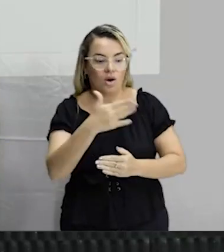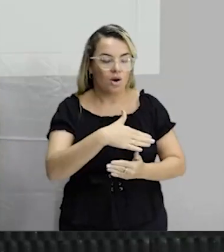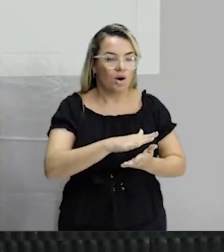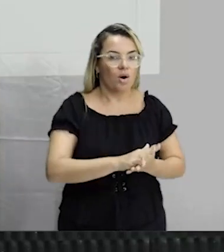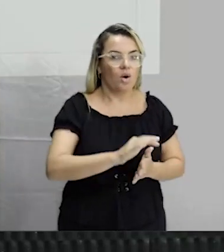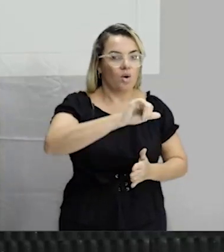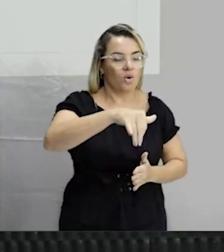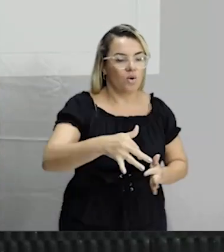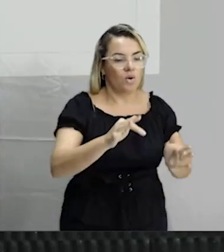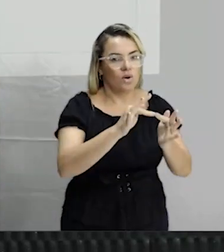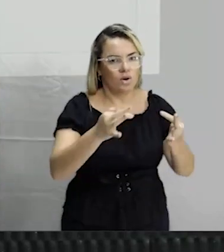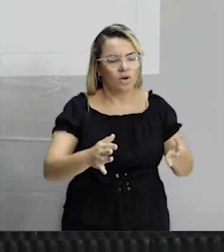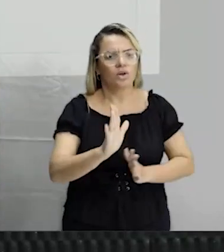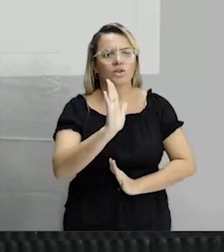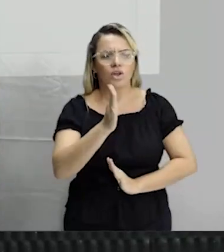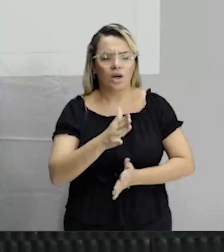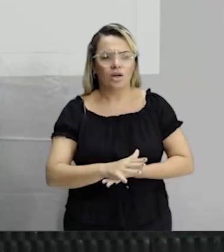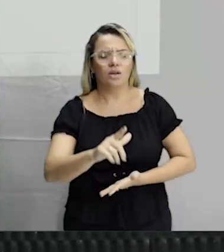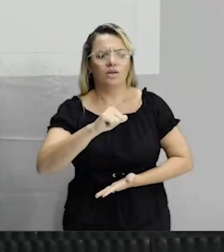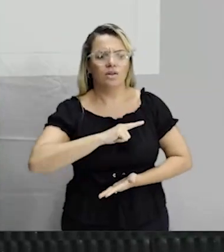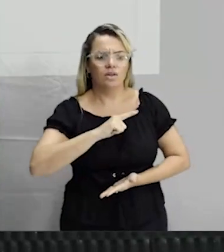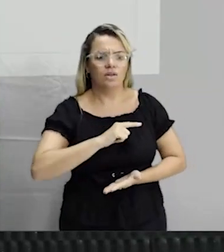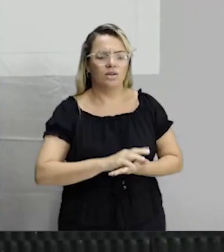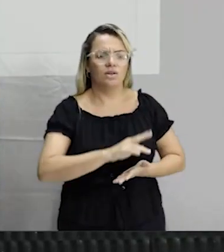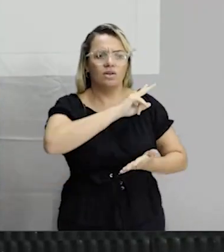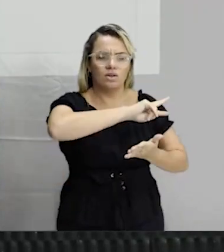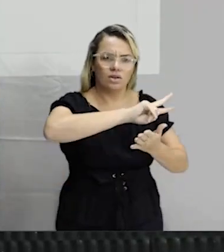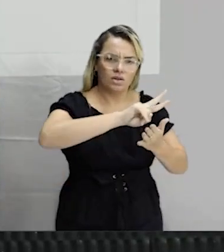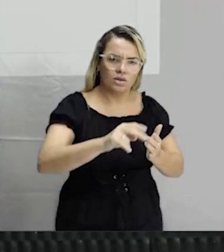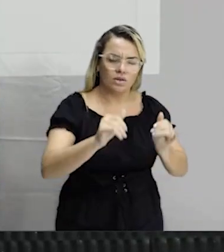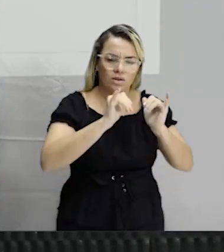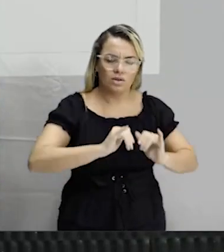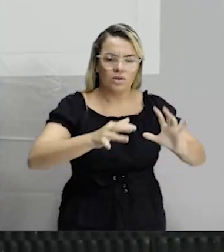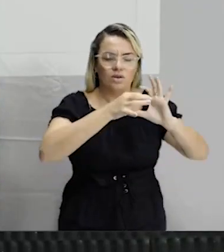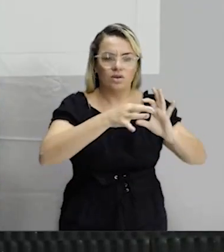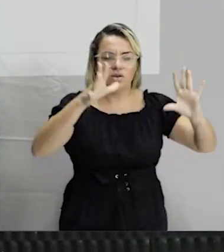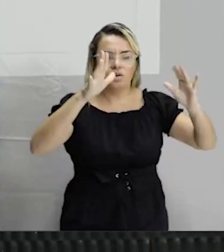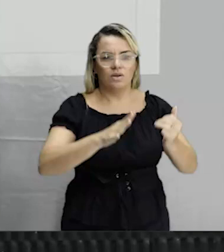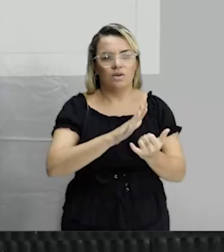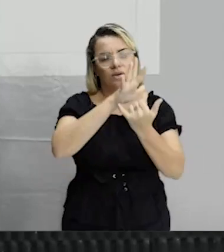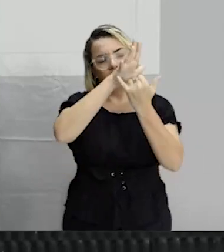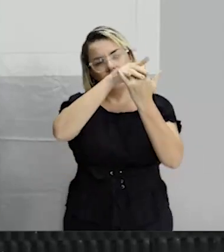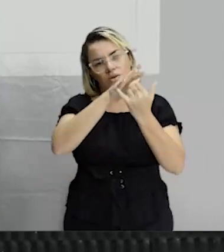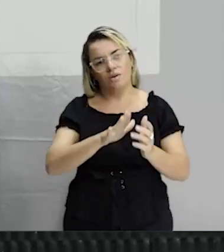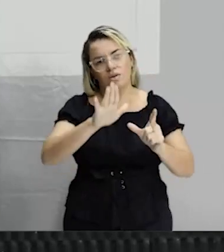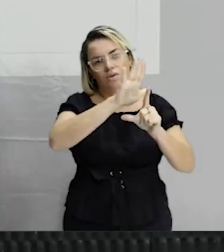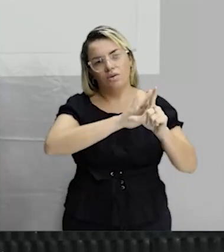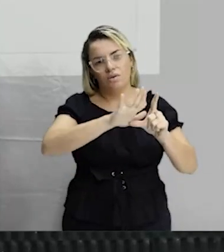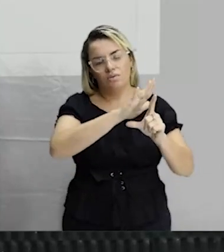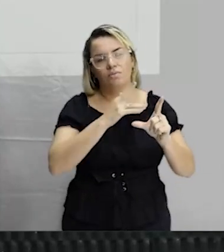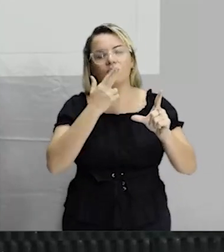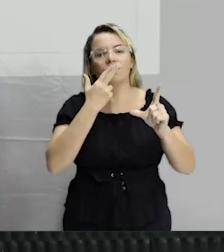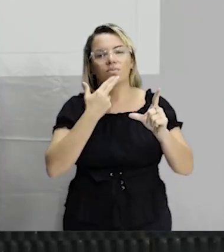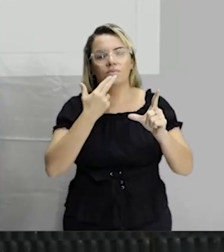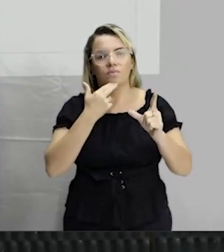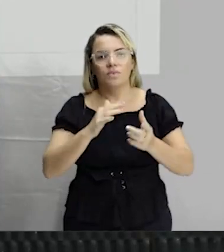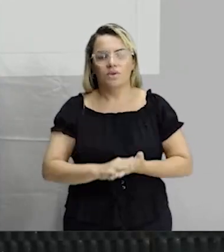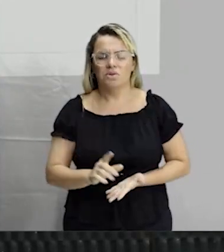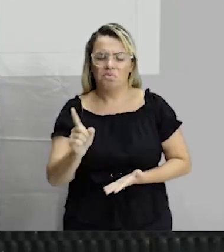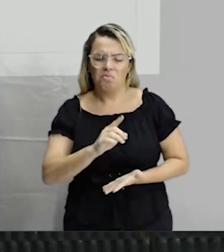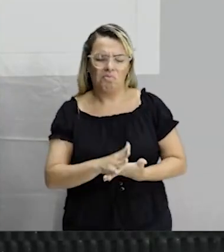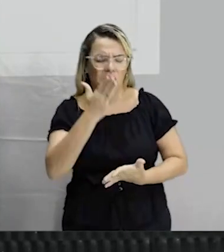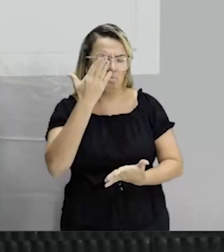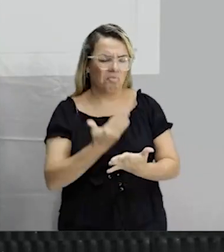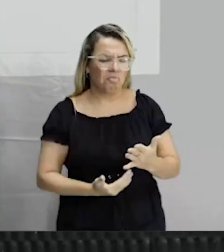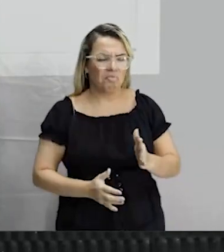já falado, inclusive já tem material disponível para vocês lá no canal do YouTube da plataforma Gonçalves Dias. Quem não assistiu às